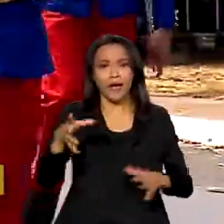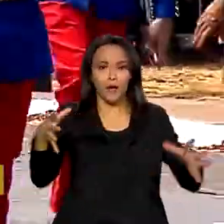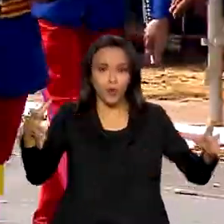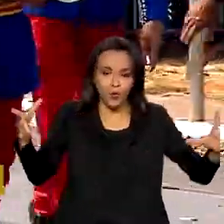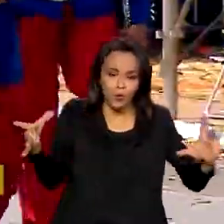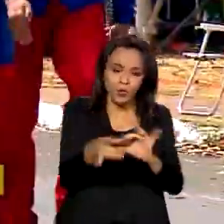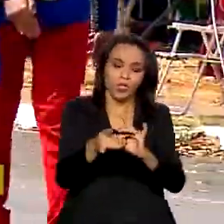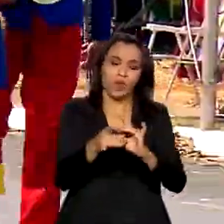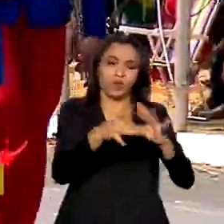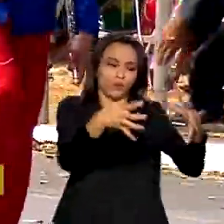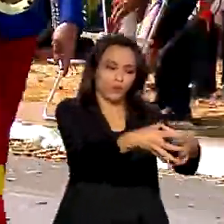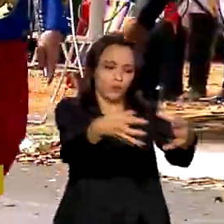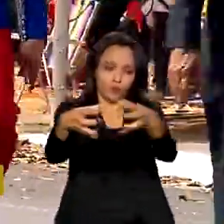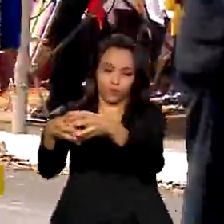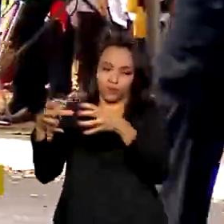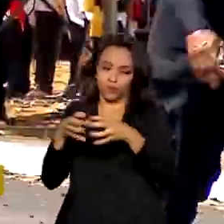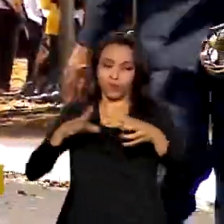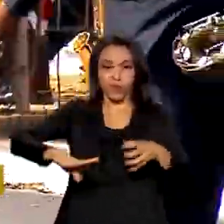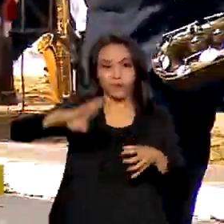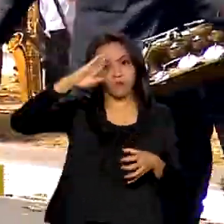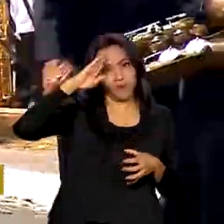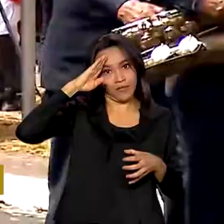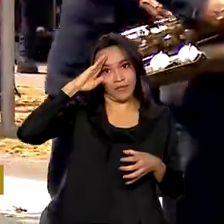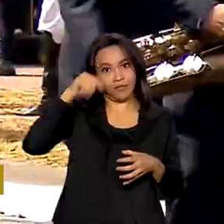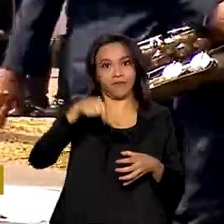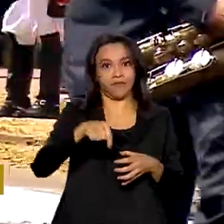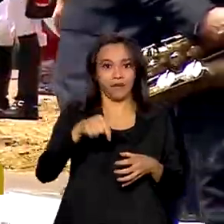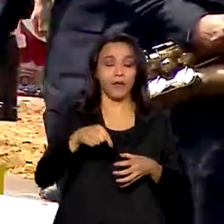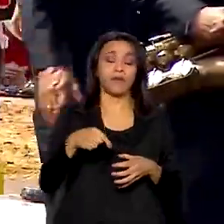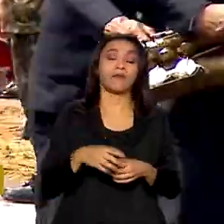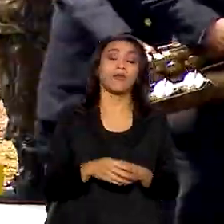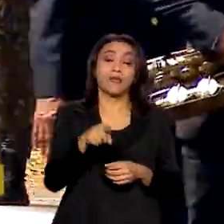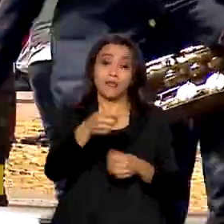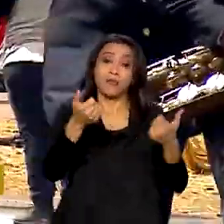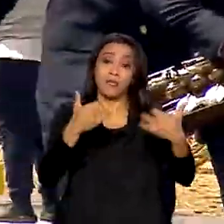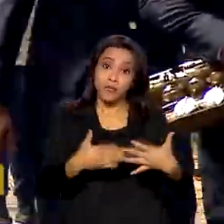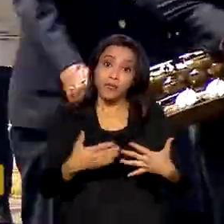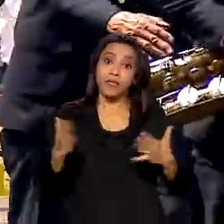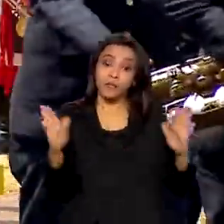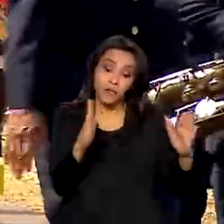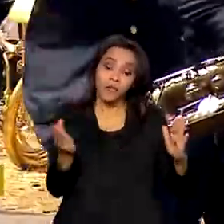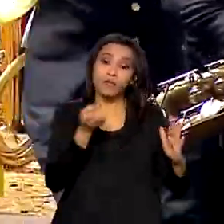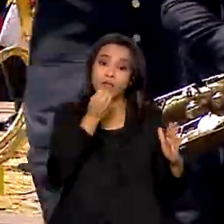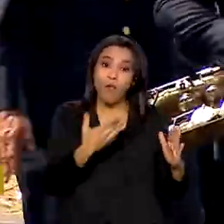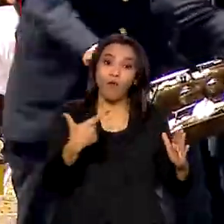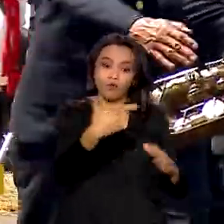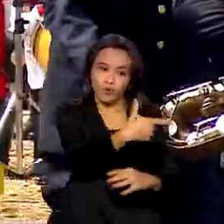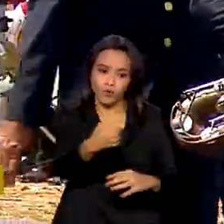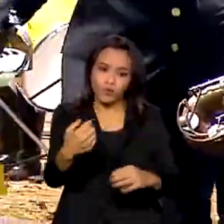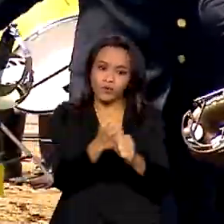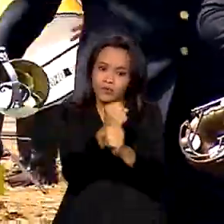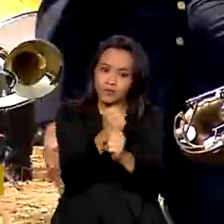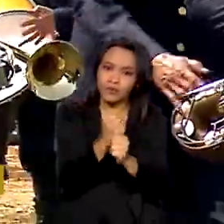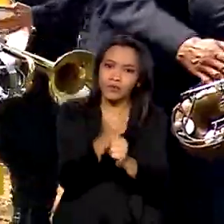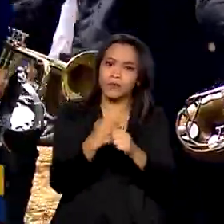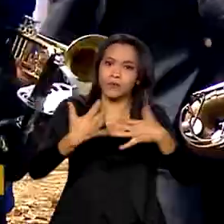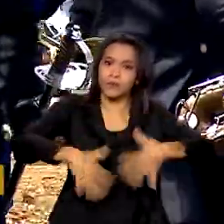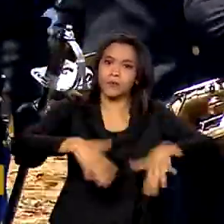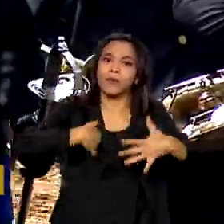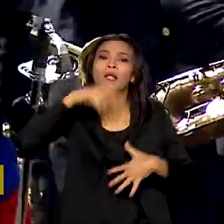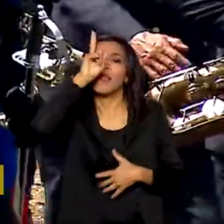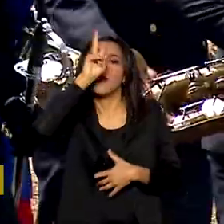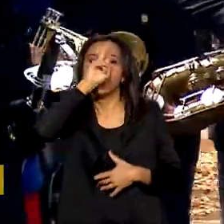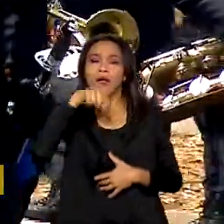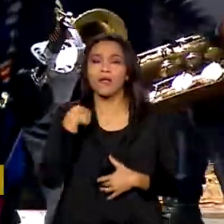territorial, não é isso, coronel? Sim, é um momento oportuno, né, o bicentenário, para a gente lembrar da nossa história, como o